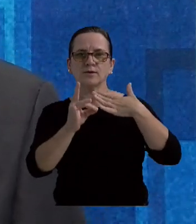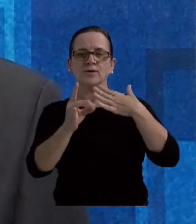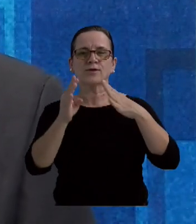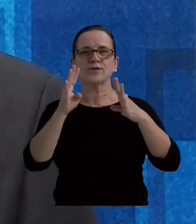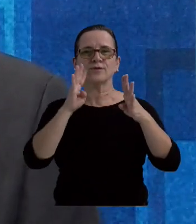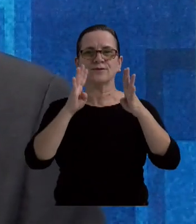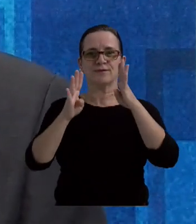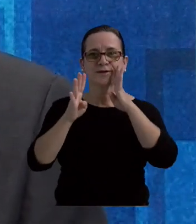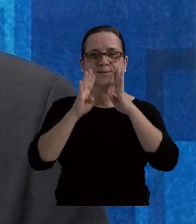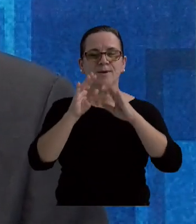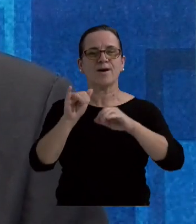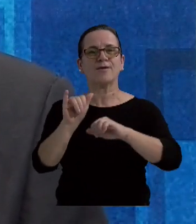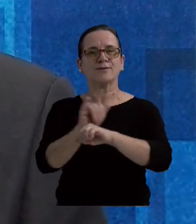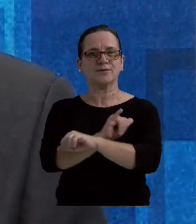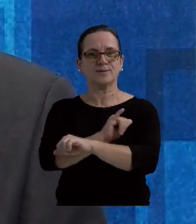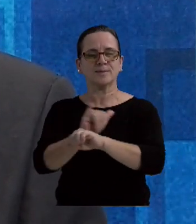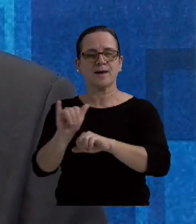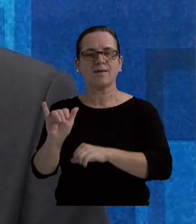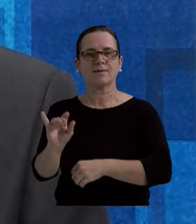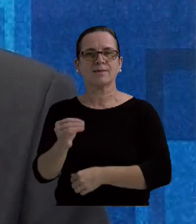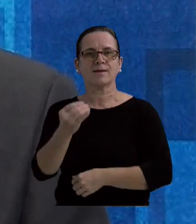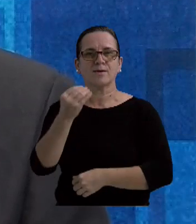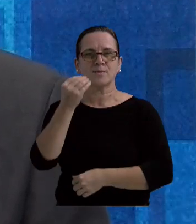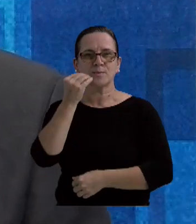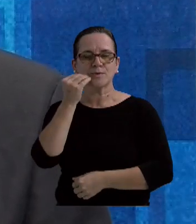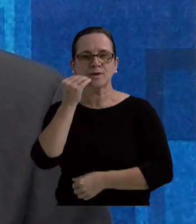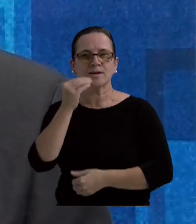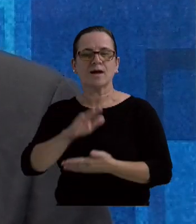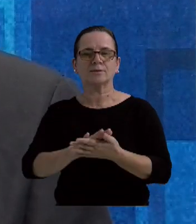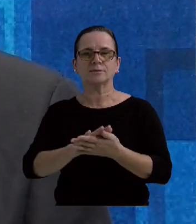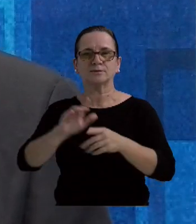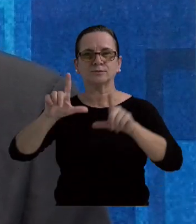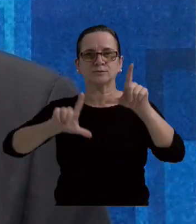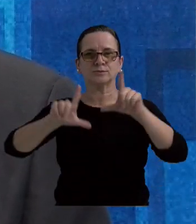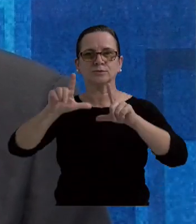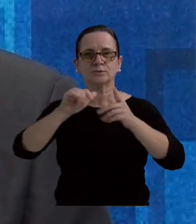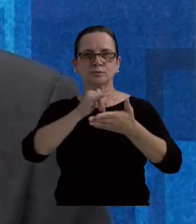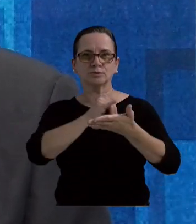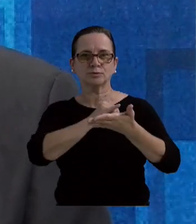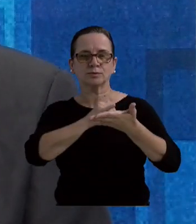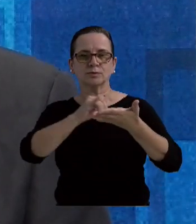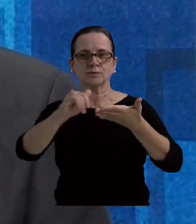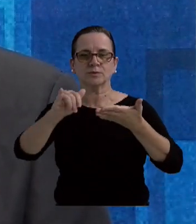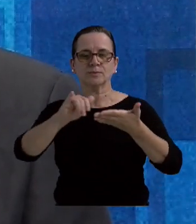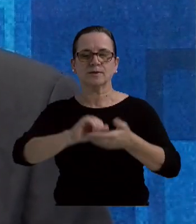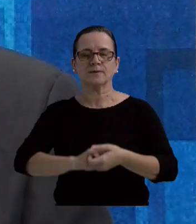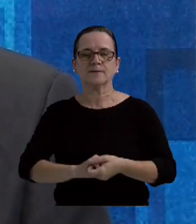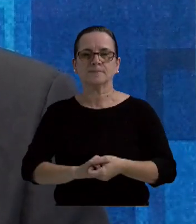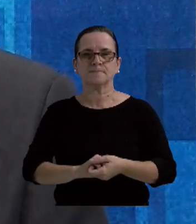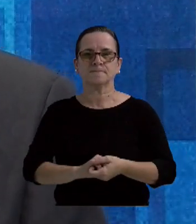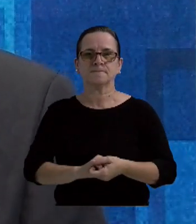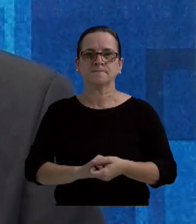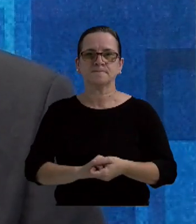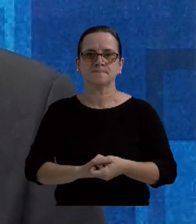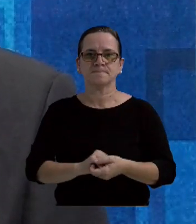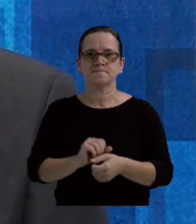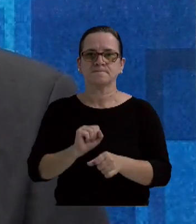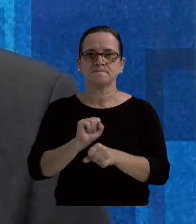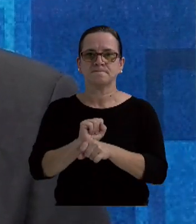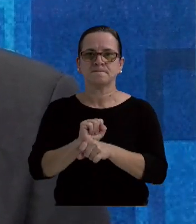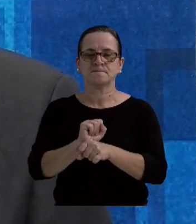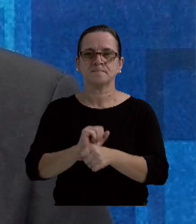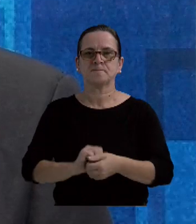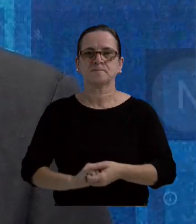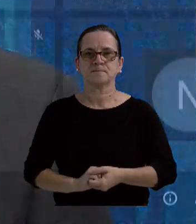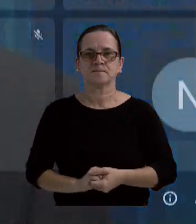no YouTube os senhores terão a oportunidade de acompanhar essa transmissão ao vivo que começa em instantes